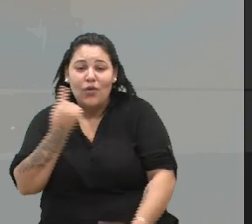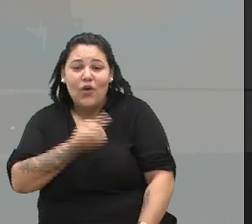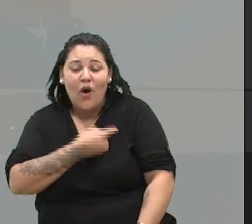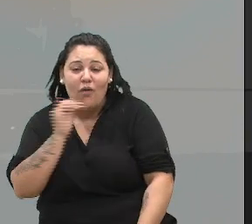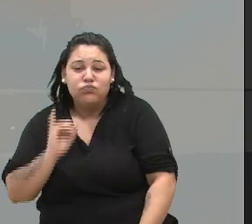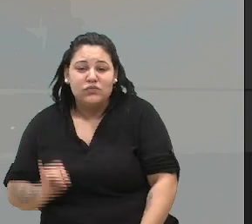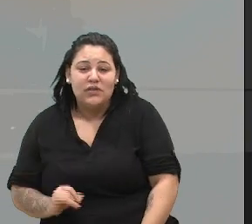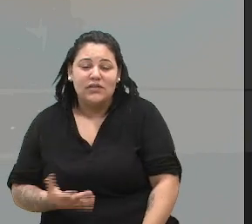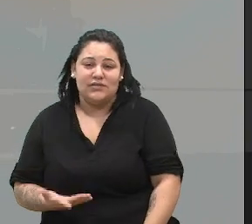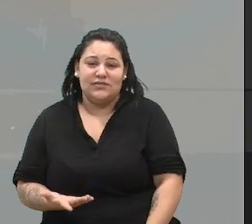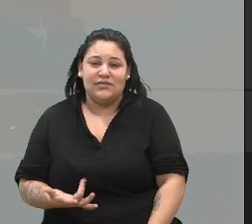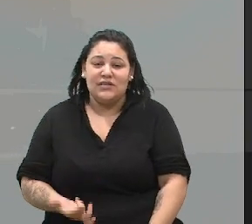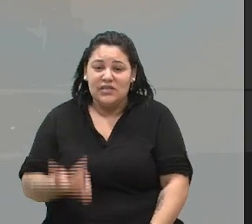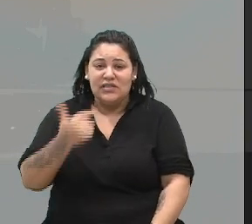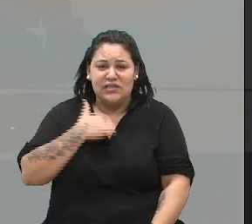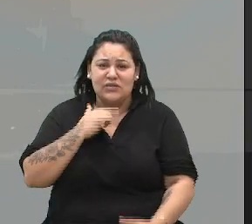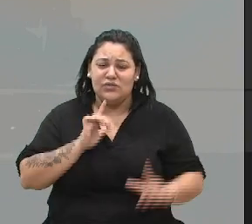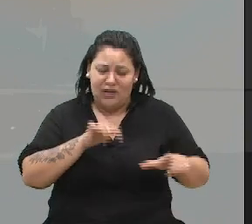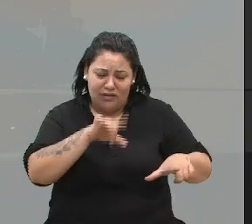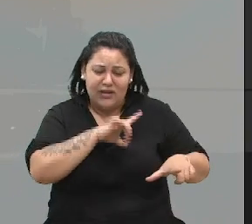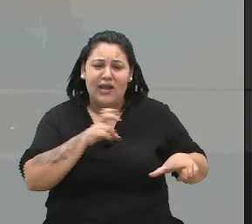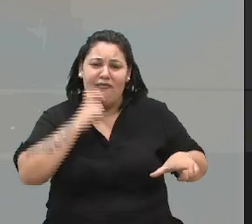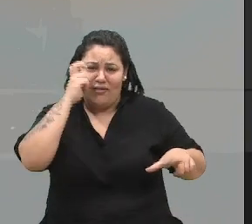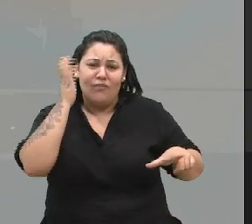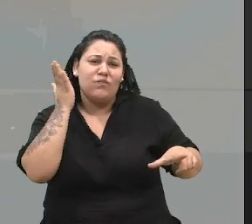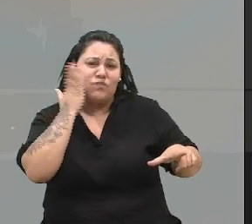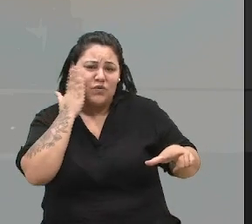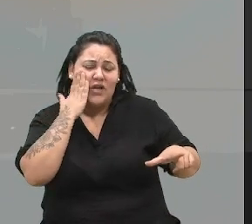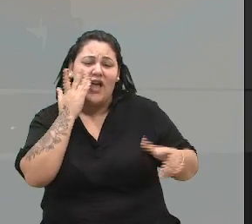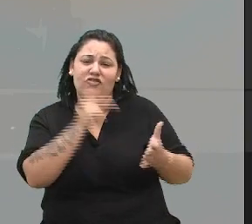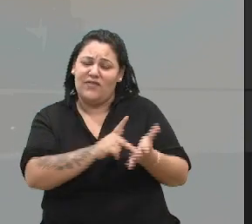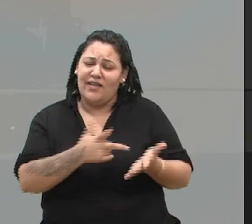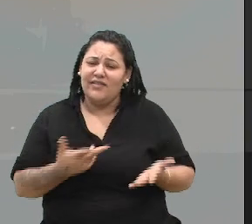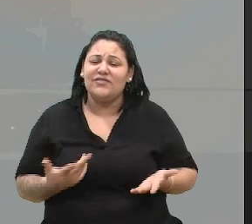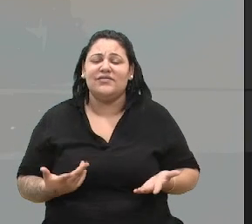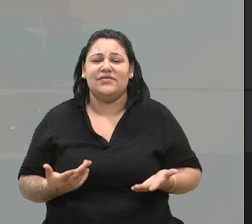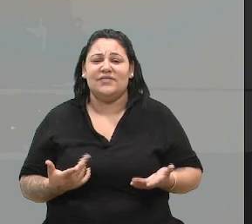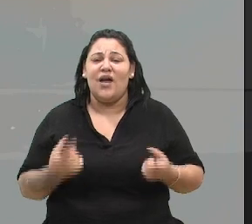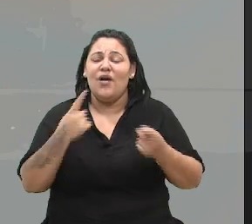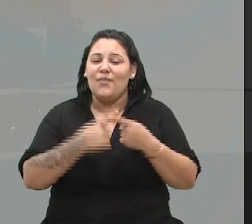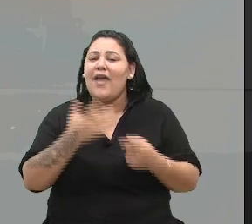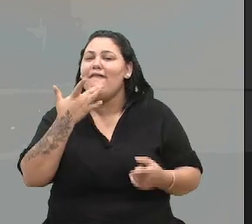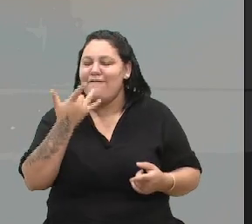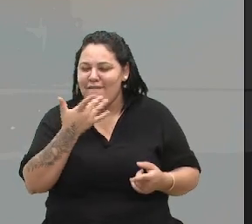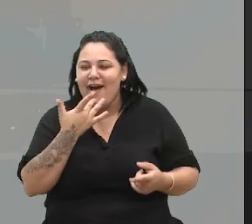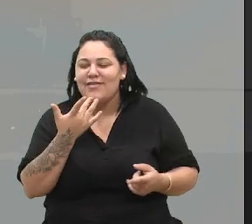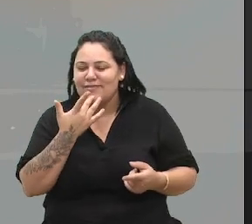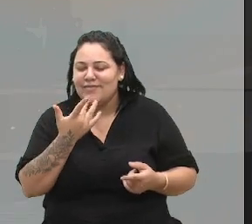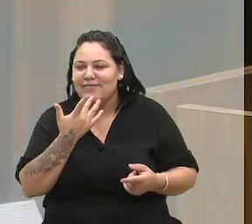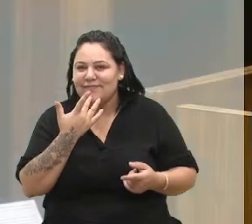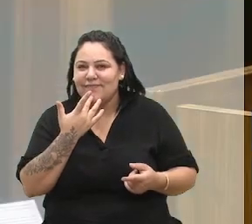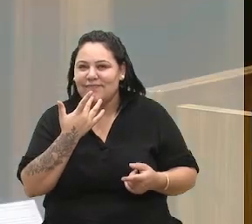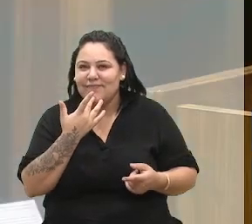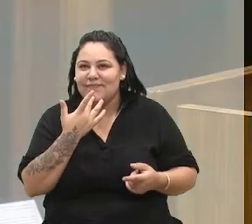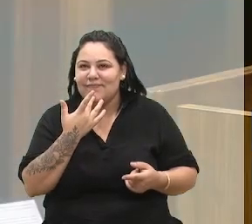E que eu, no lugar dessa gente, teria vergonha na cara. Porque é muito fácil